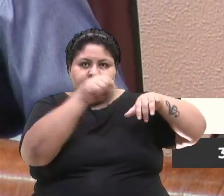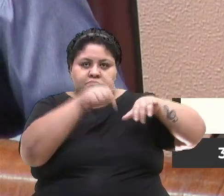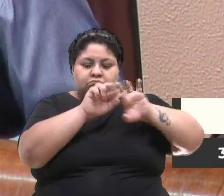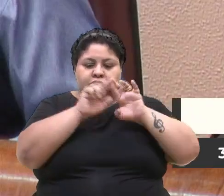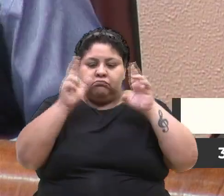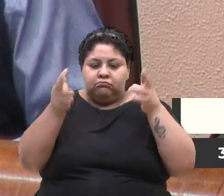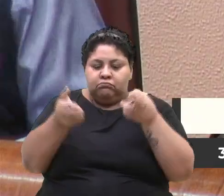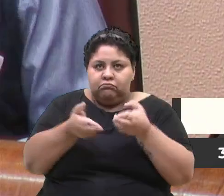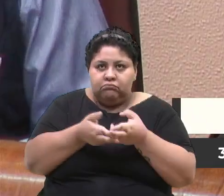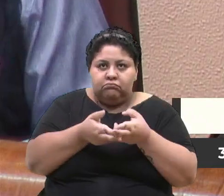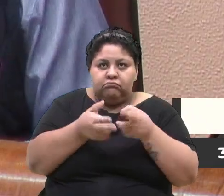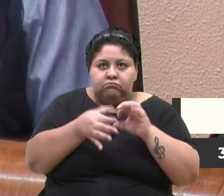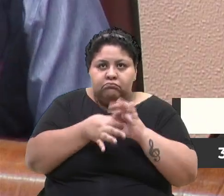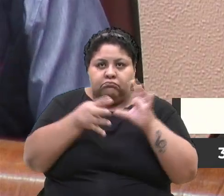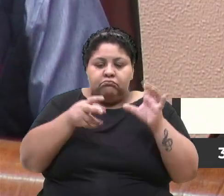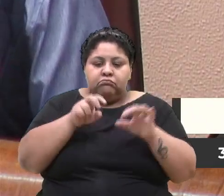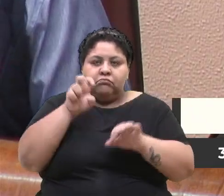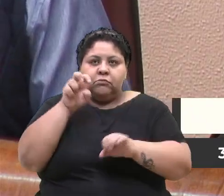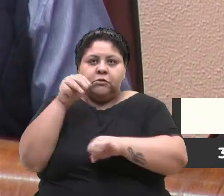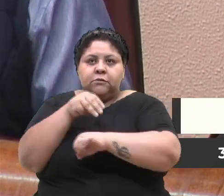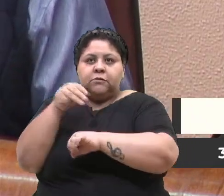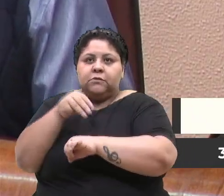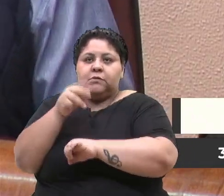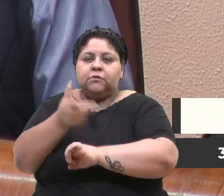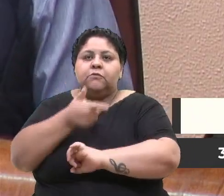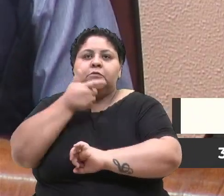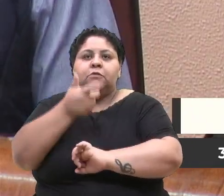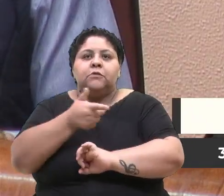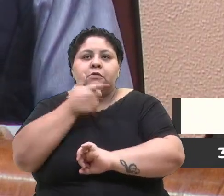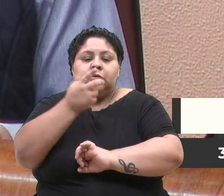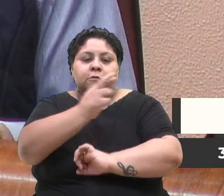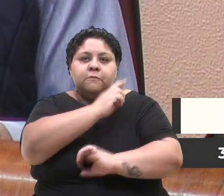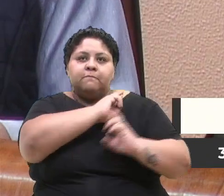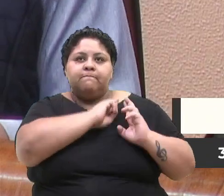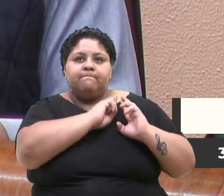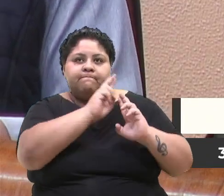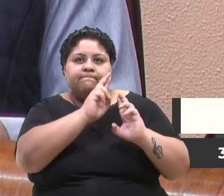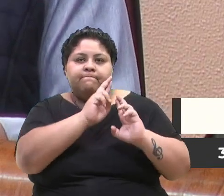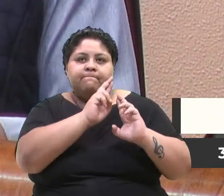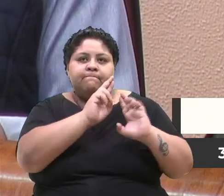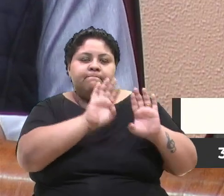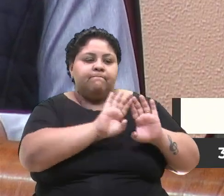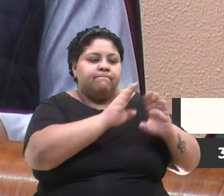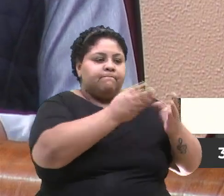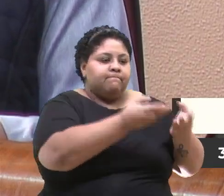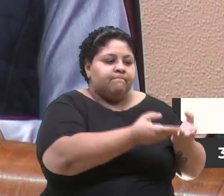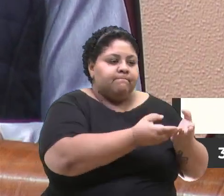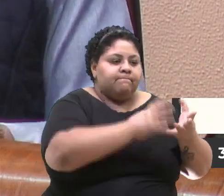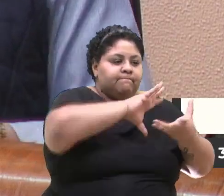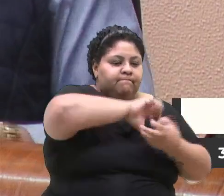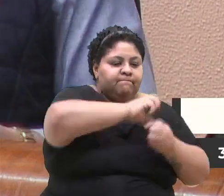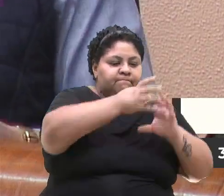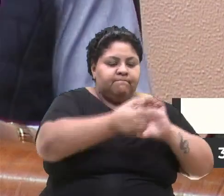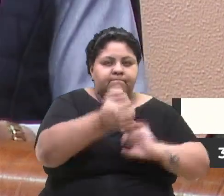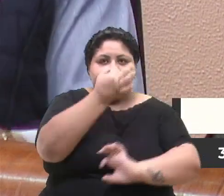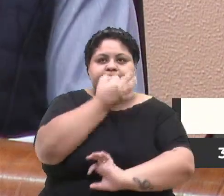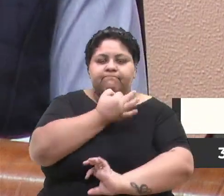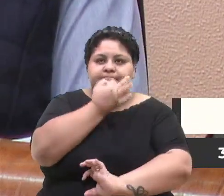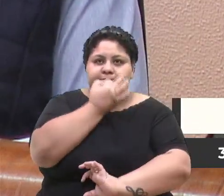Esta sessão ordinária abre espaço de 5 minutos para manifestação de representante da Comissão do Artesanato